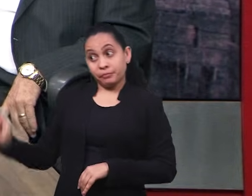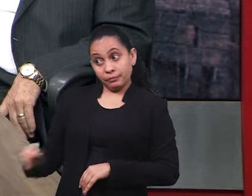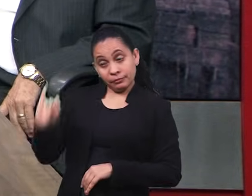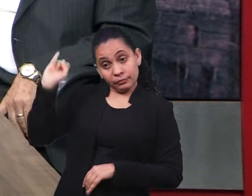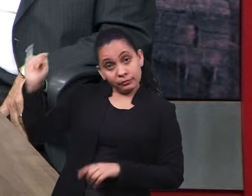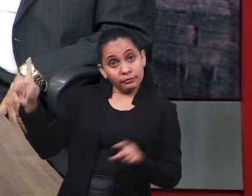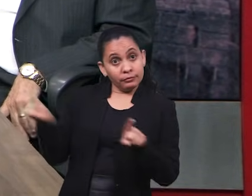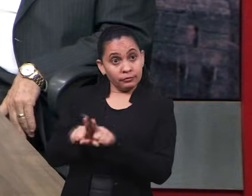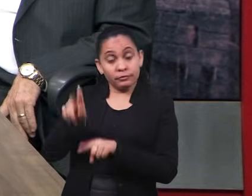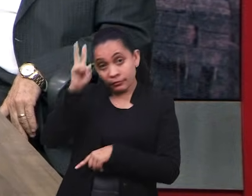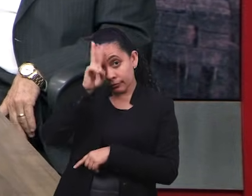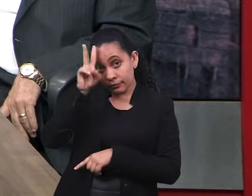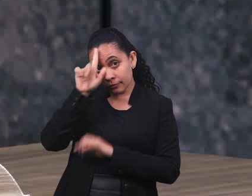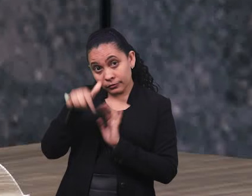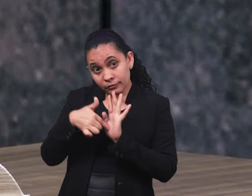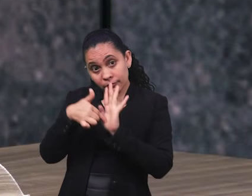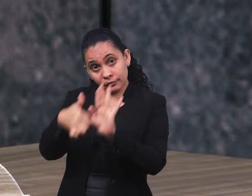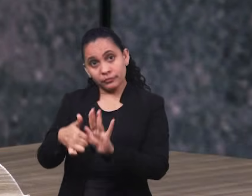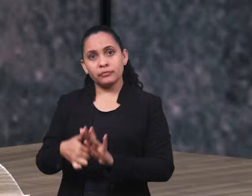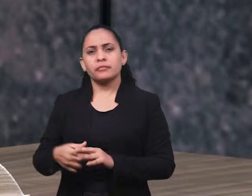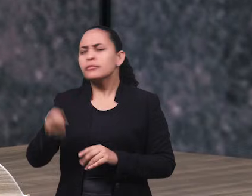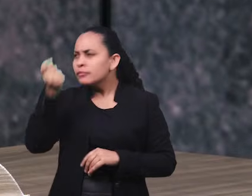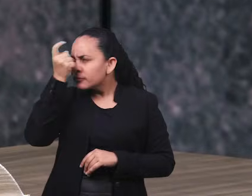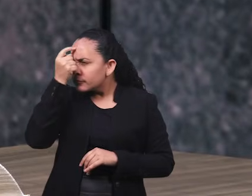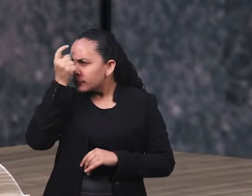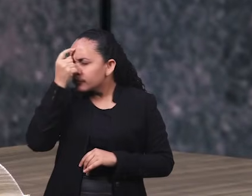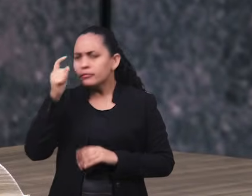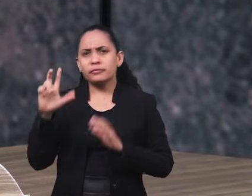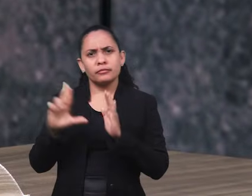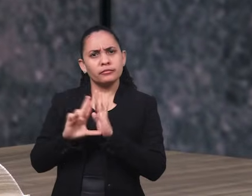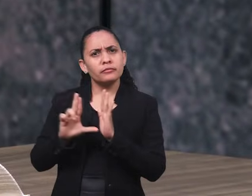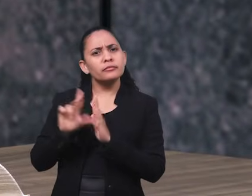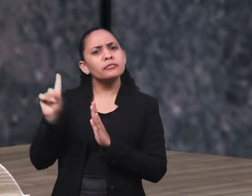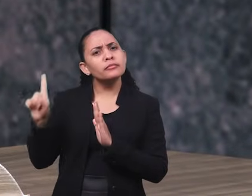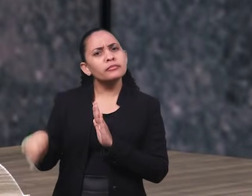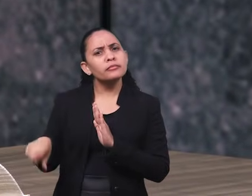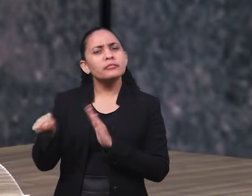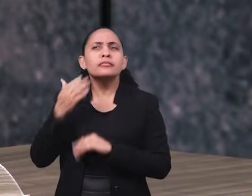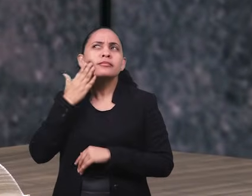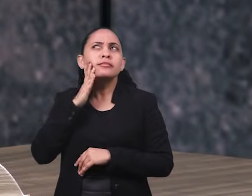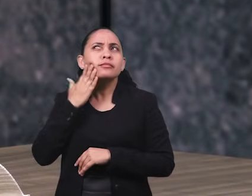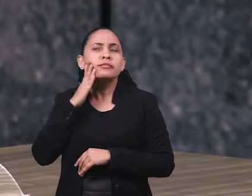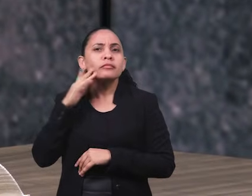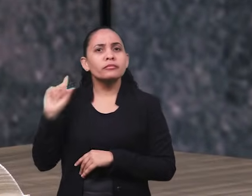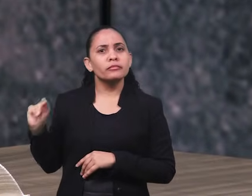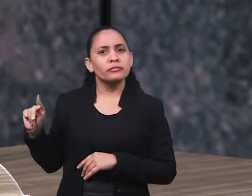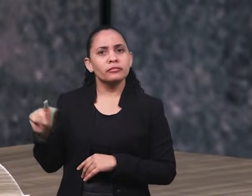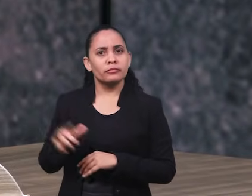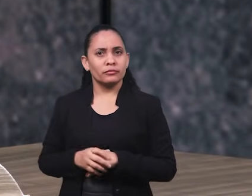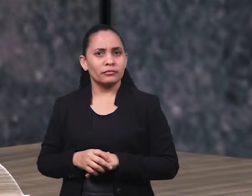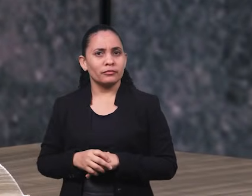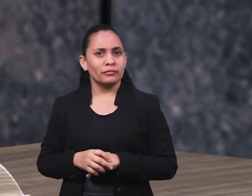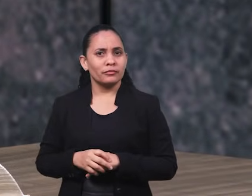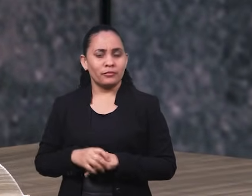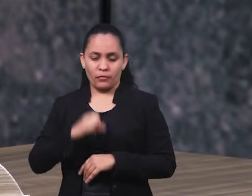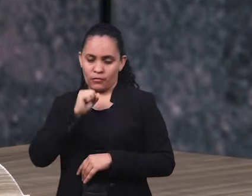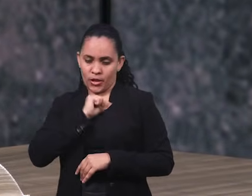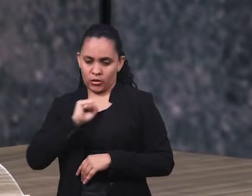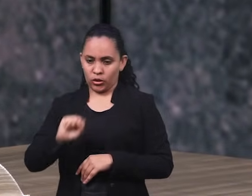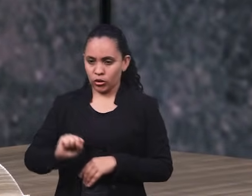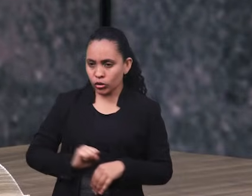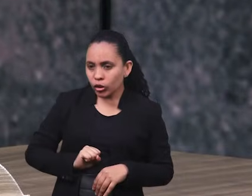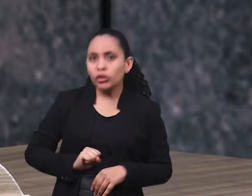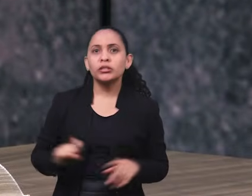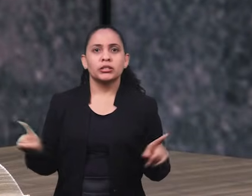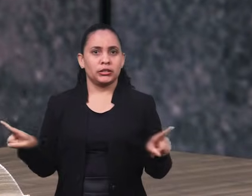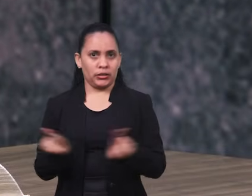muito importante, historicamente falando, do pensamento de Lutero, é o entendimento do